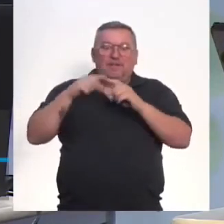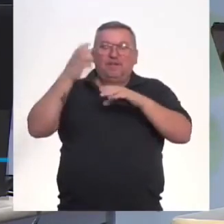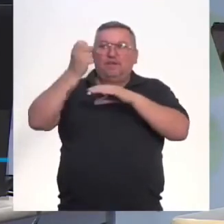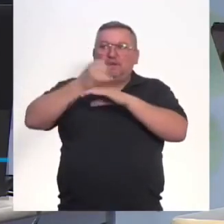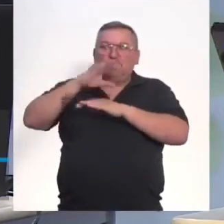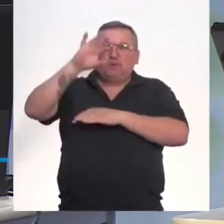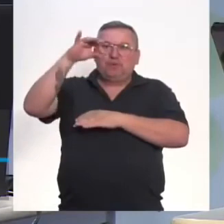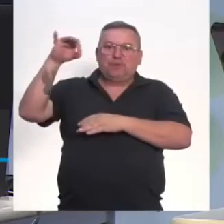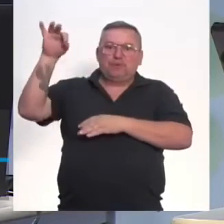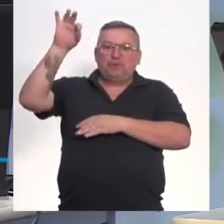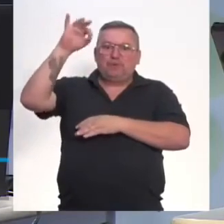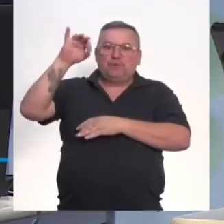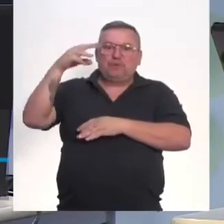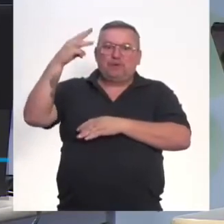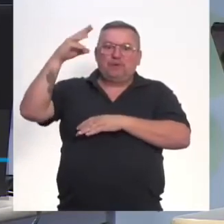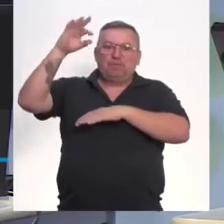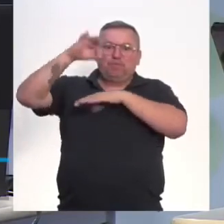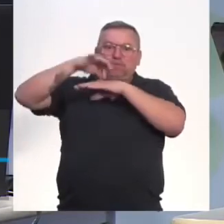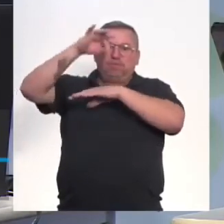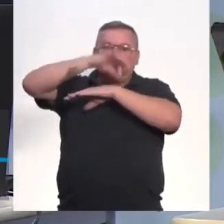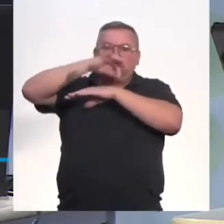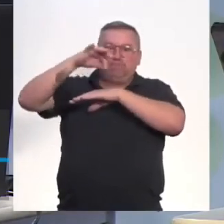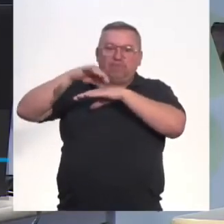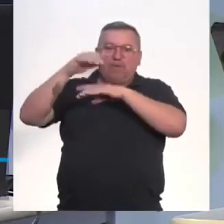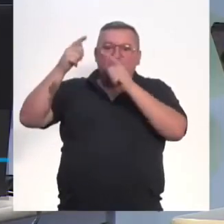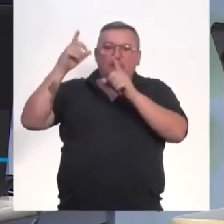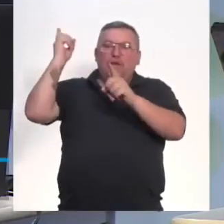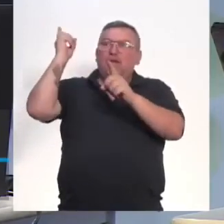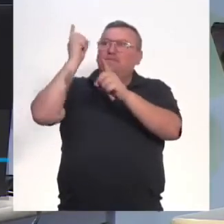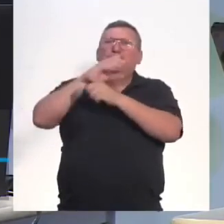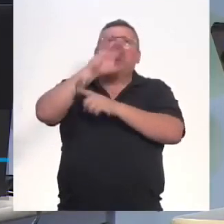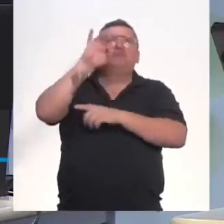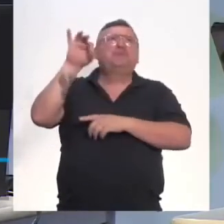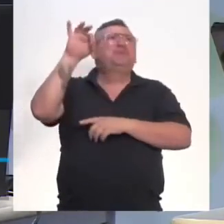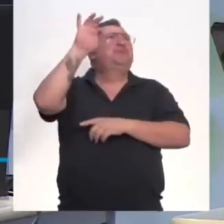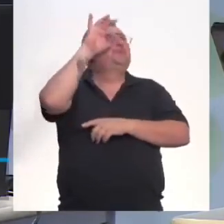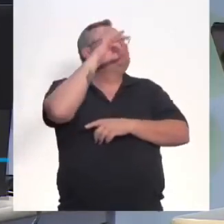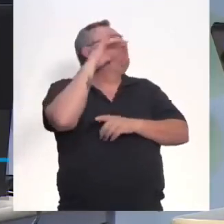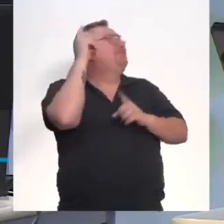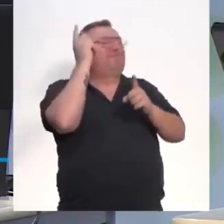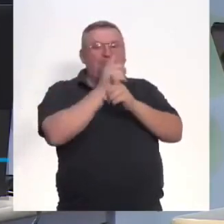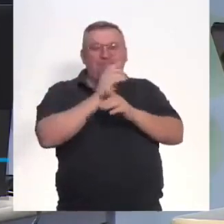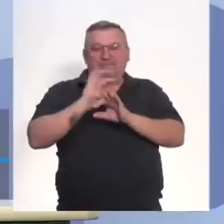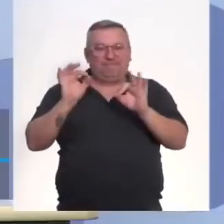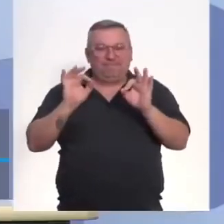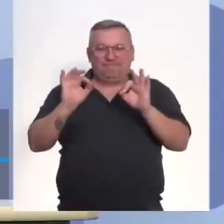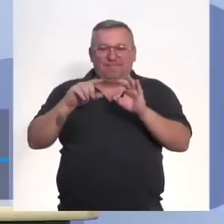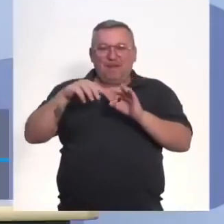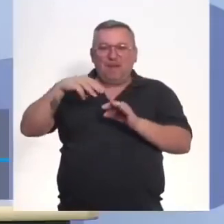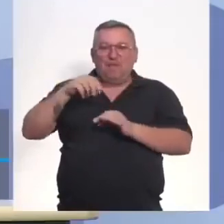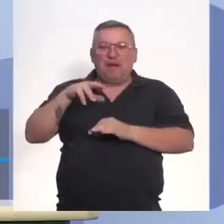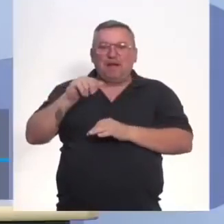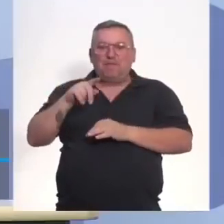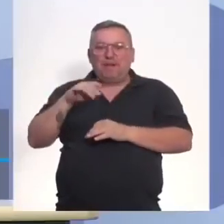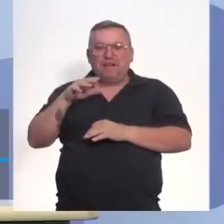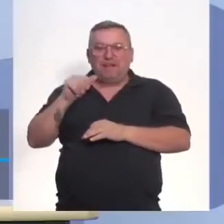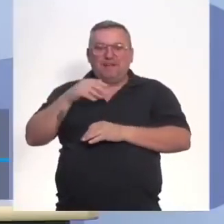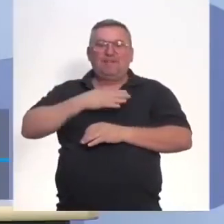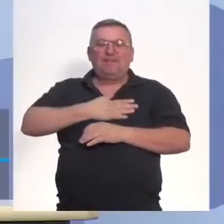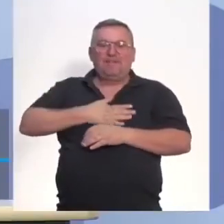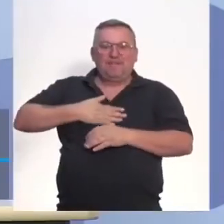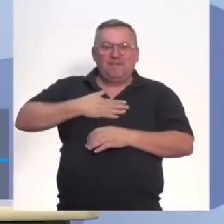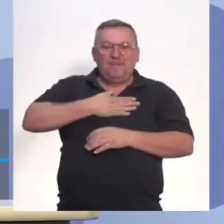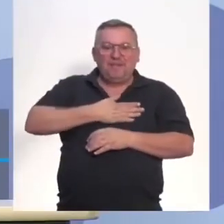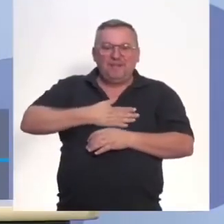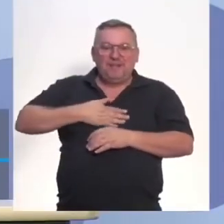sim. Acordei com 3 picadas e não achei o bendito do pernilongo. A professora Maria Aparecida está aqui. Gostei